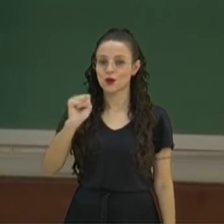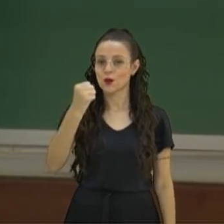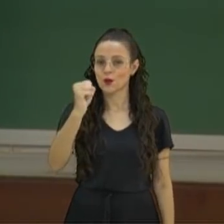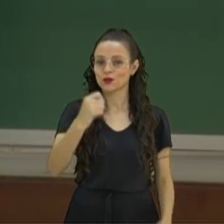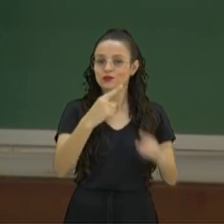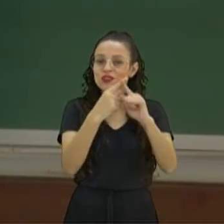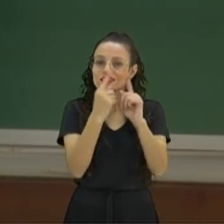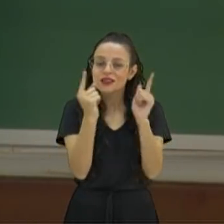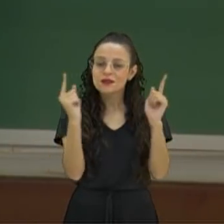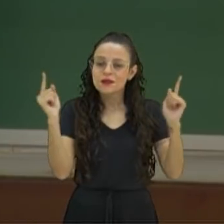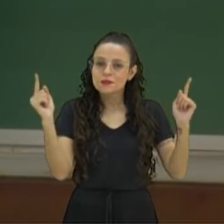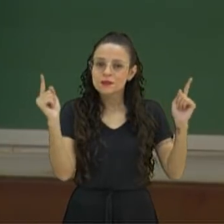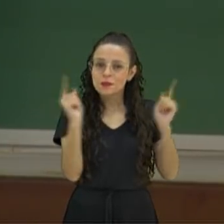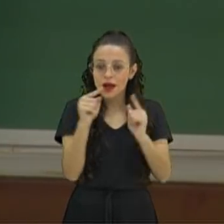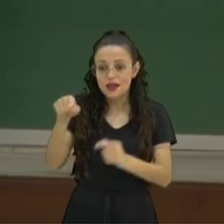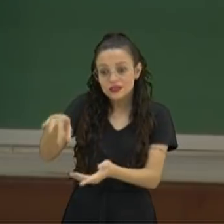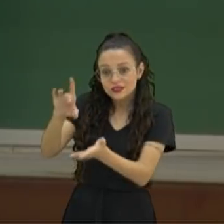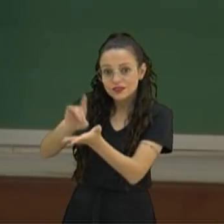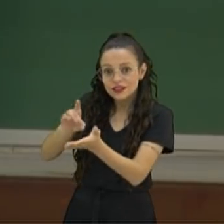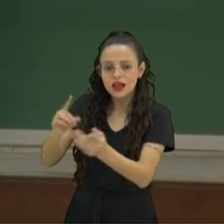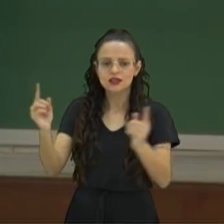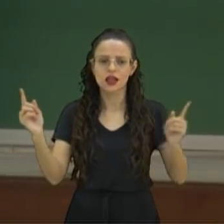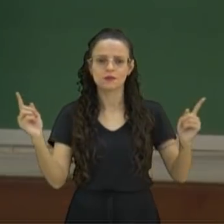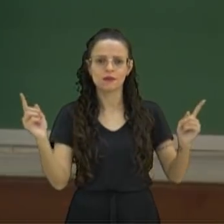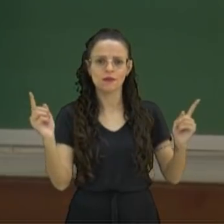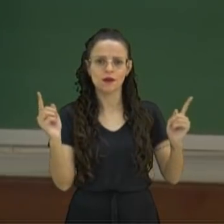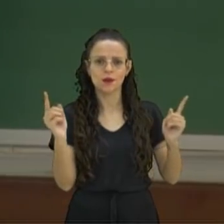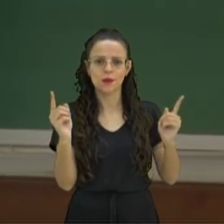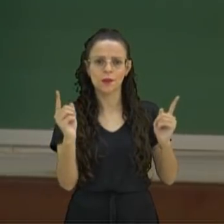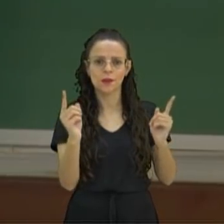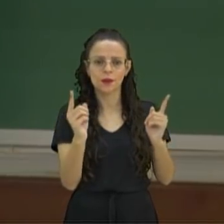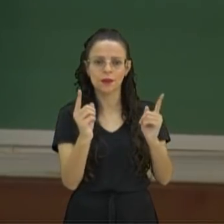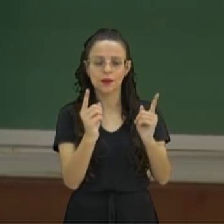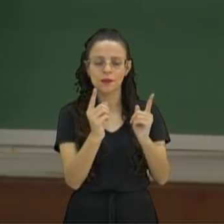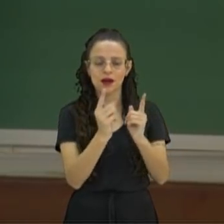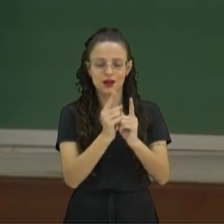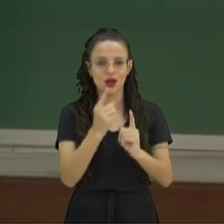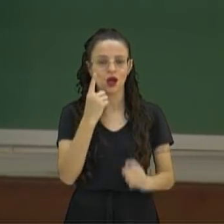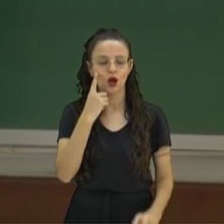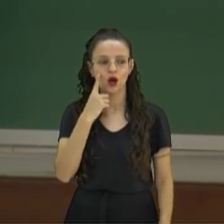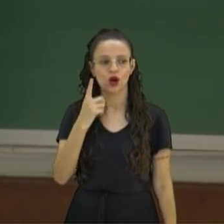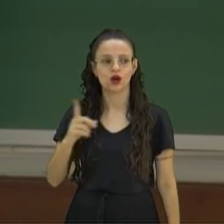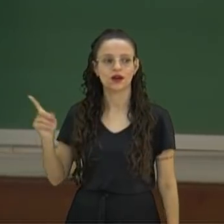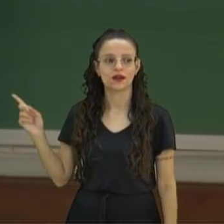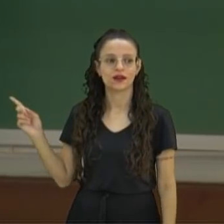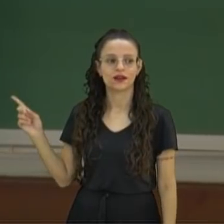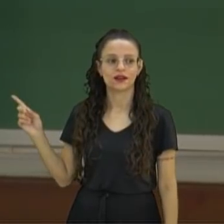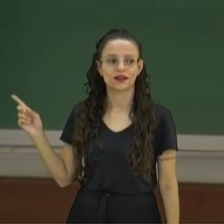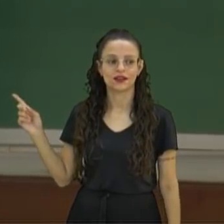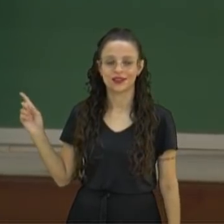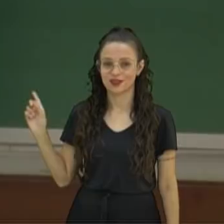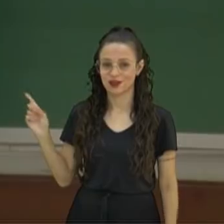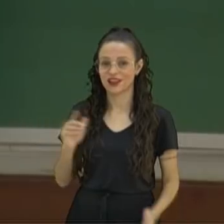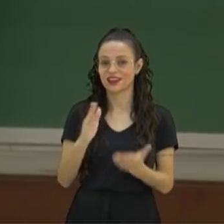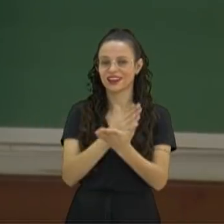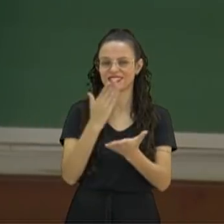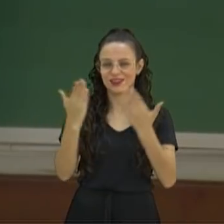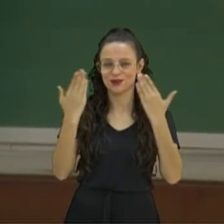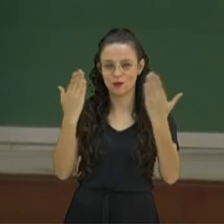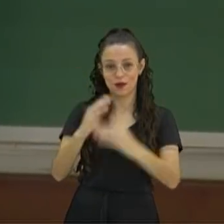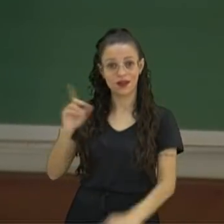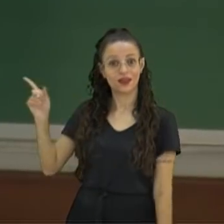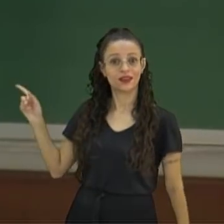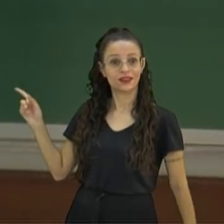vezes menor do que a realidade. Olha o quanto ele fica menor. Se eu pegar o caderno e colocar aqui 8